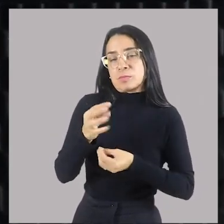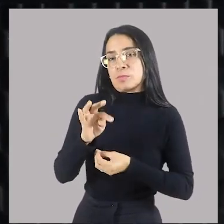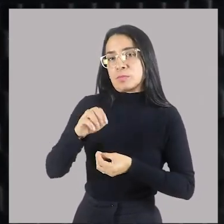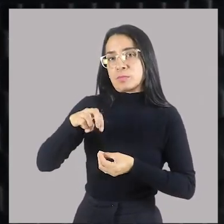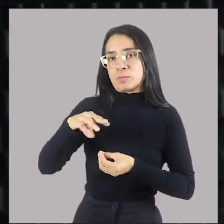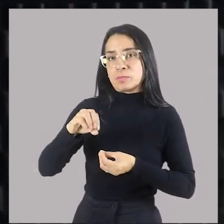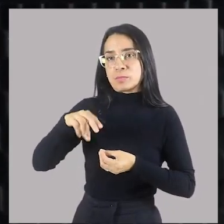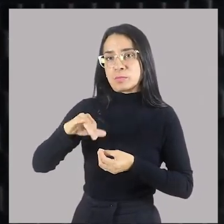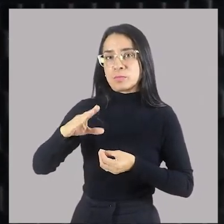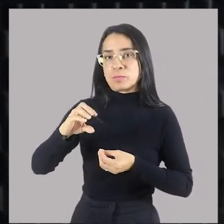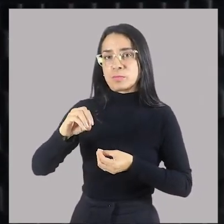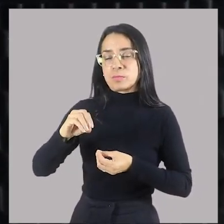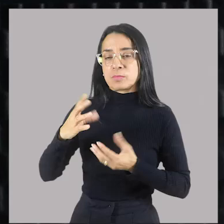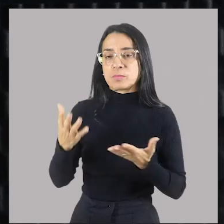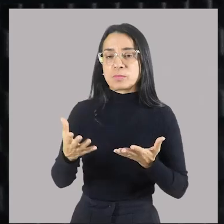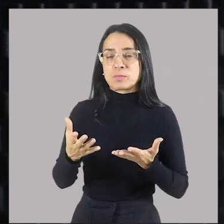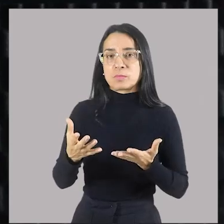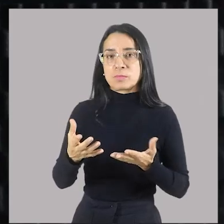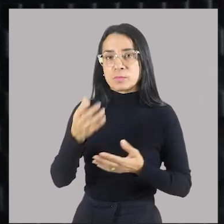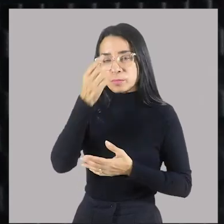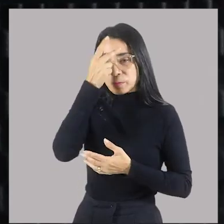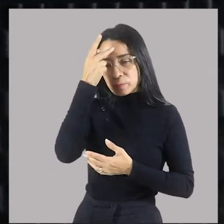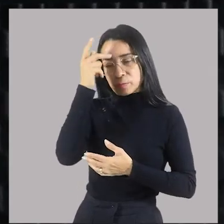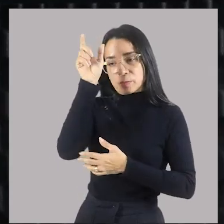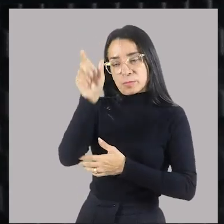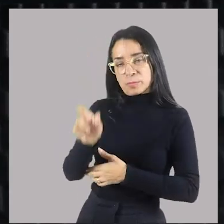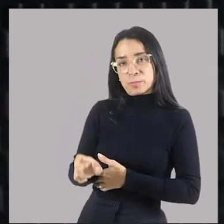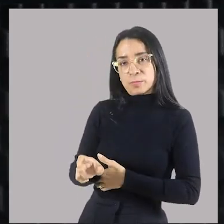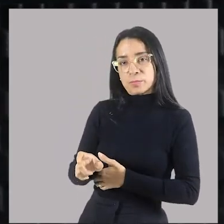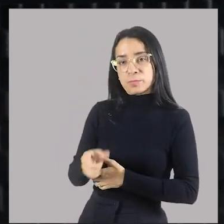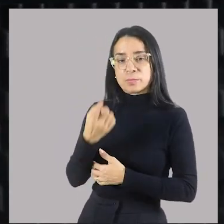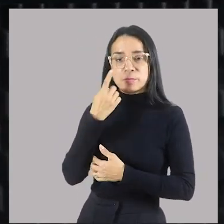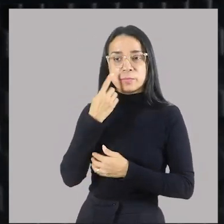um órgão bem ativo, certo?